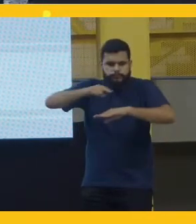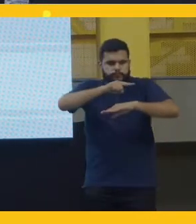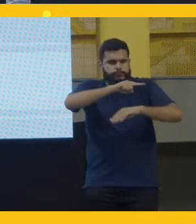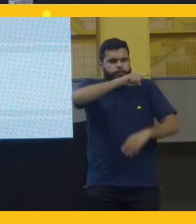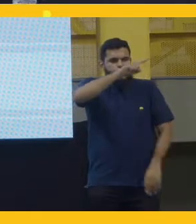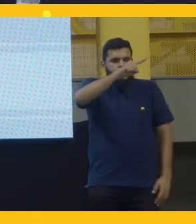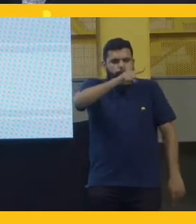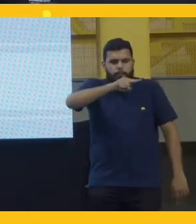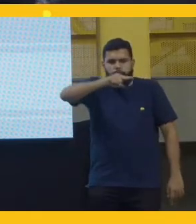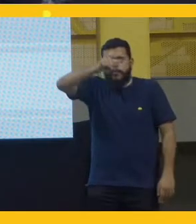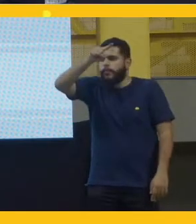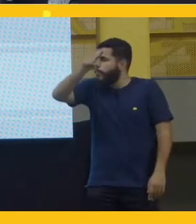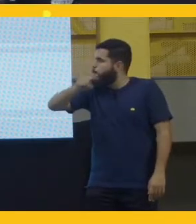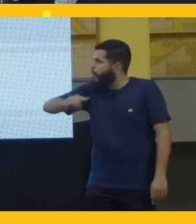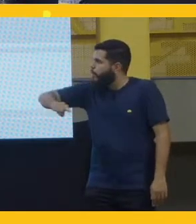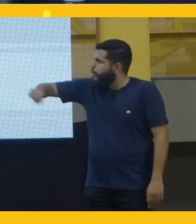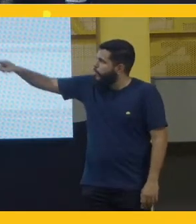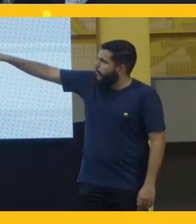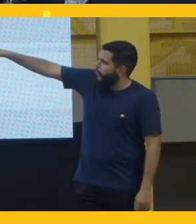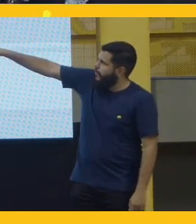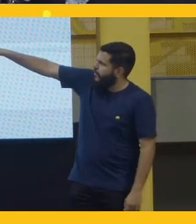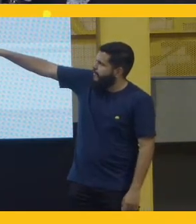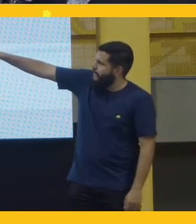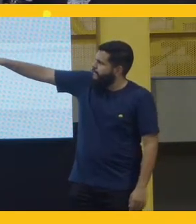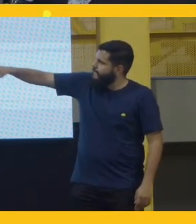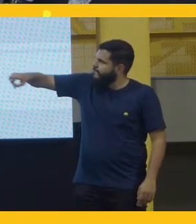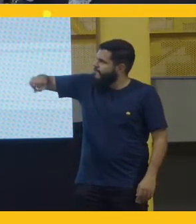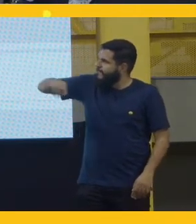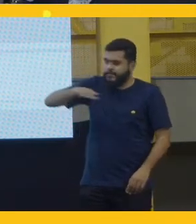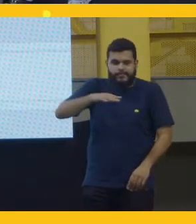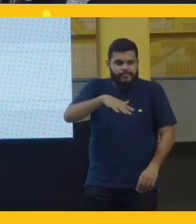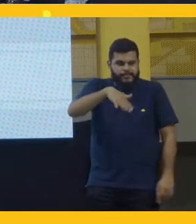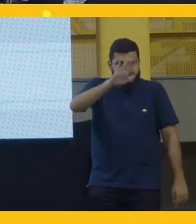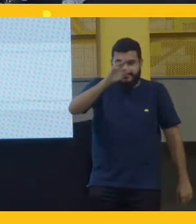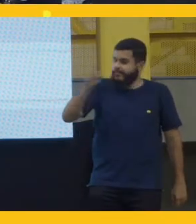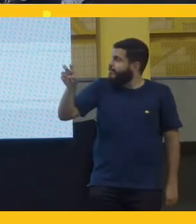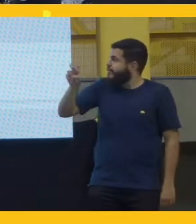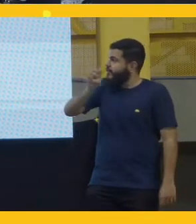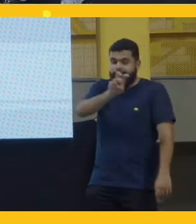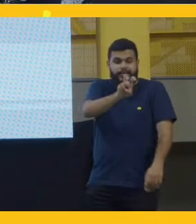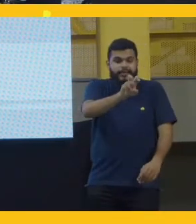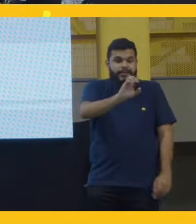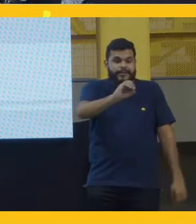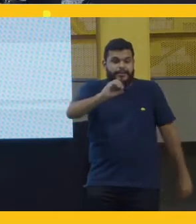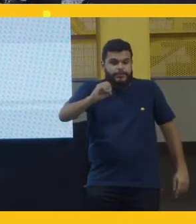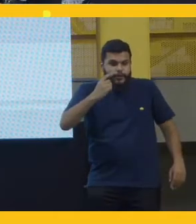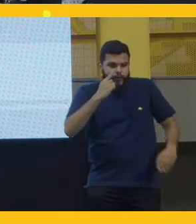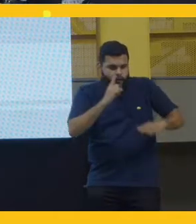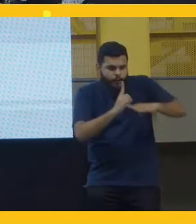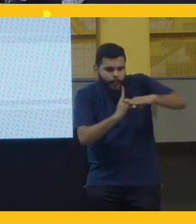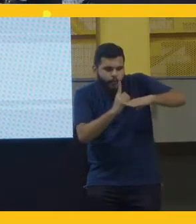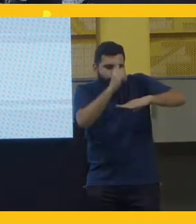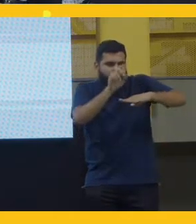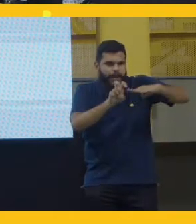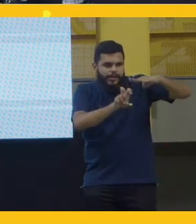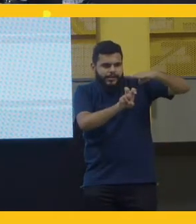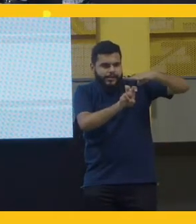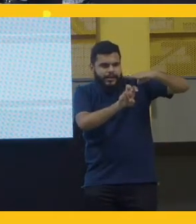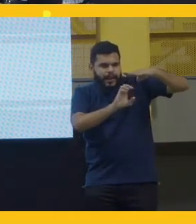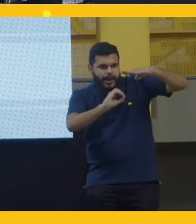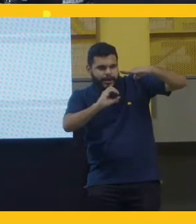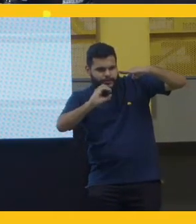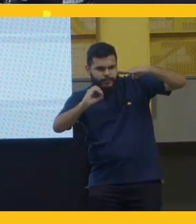ver que a intensidade da luz absorvida é máxima para 500